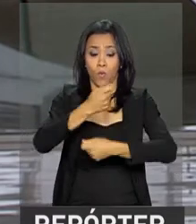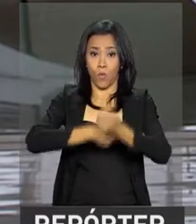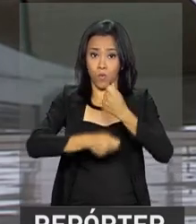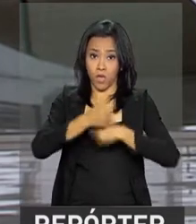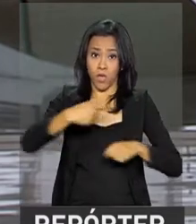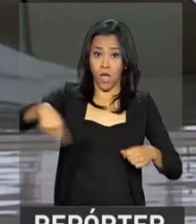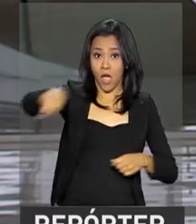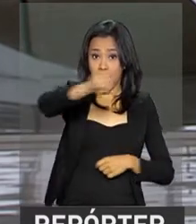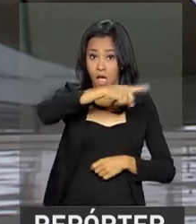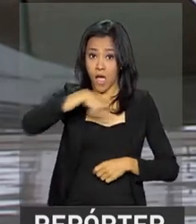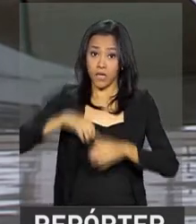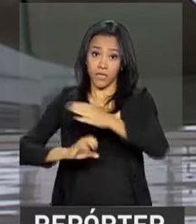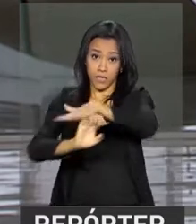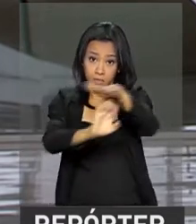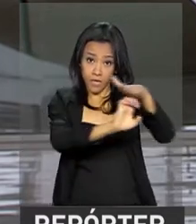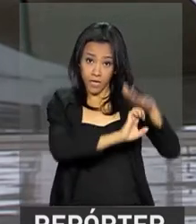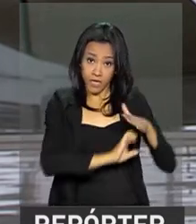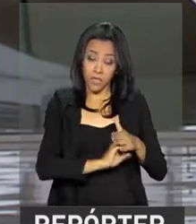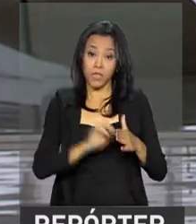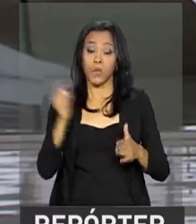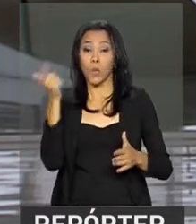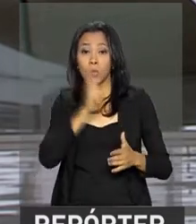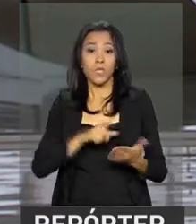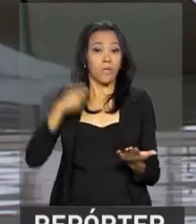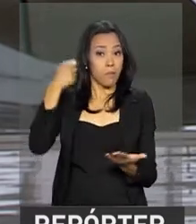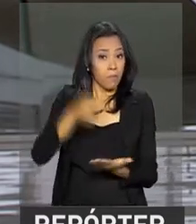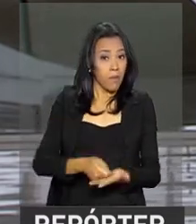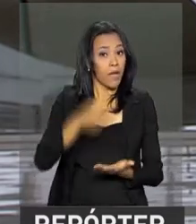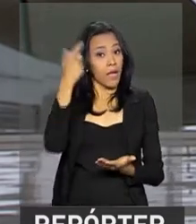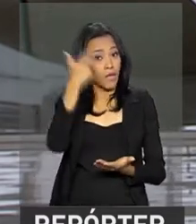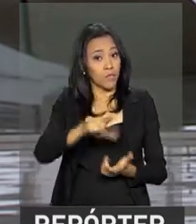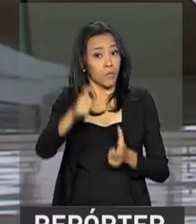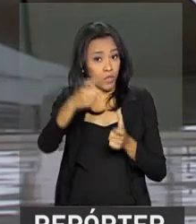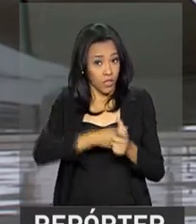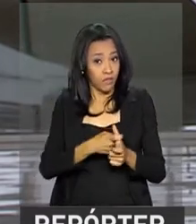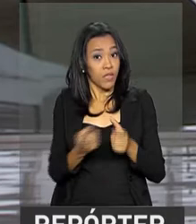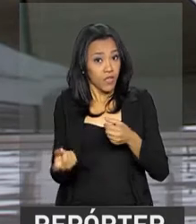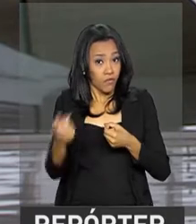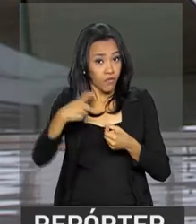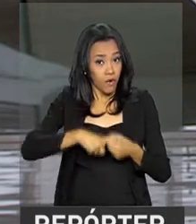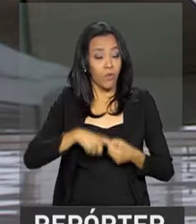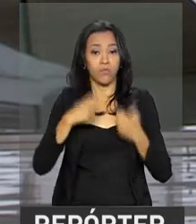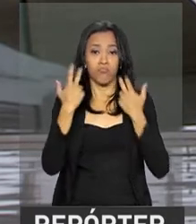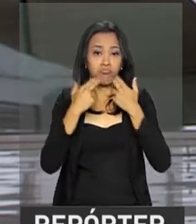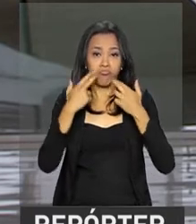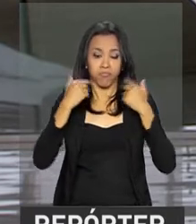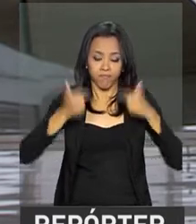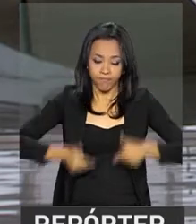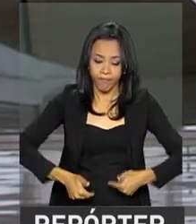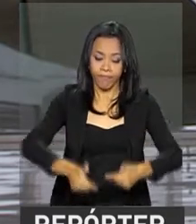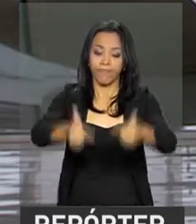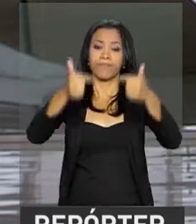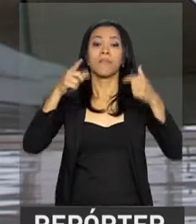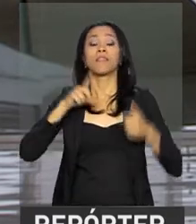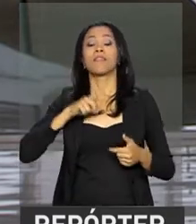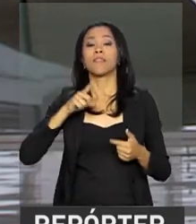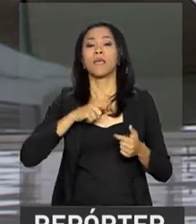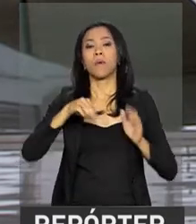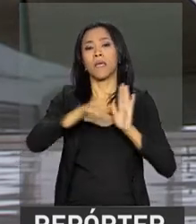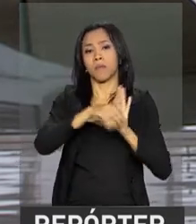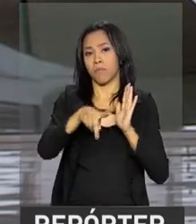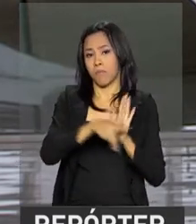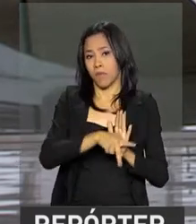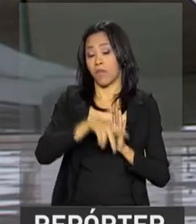quitem suas dívidas e voltem a atividade o presidente michel temer assinou uma medida provisória que prorroga o prazo de